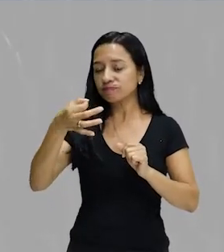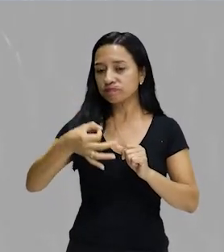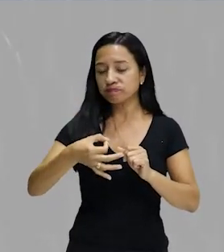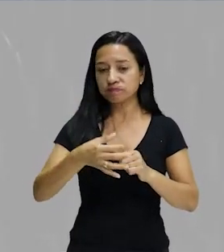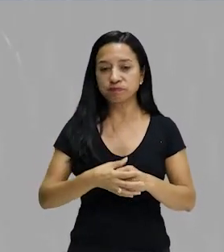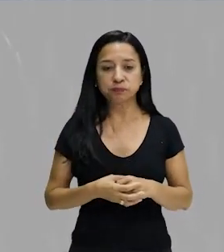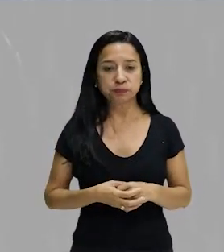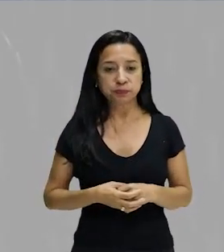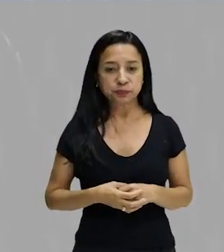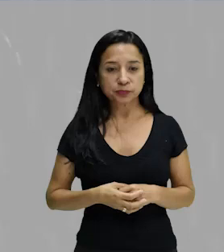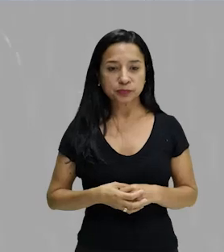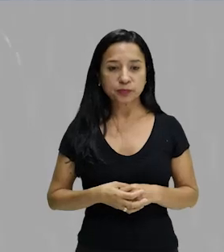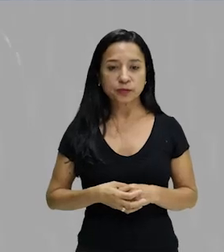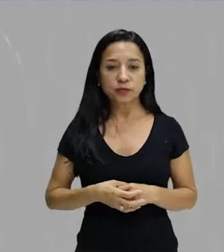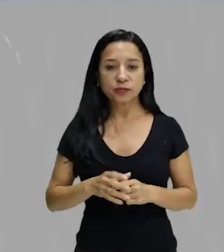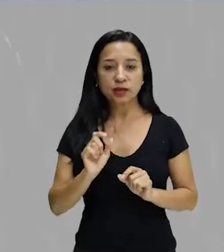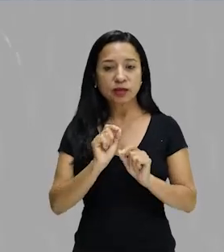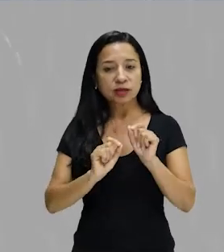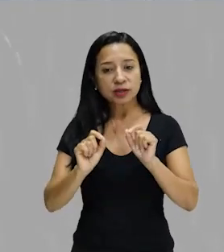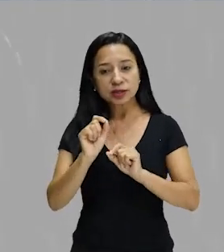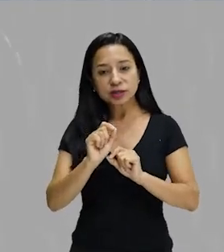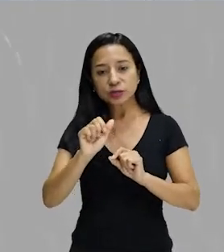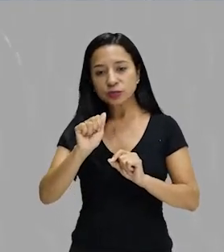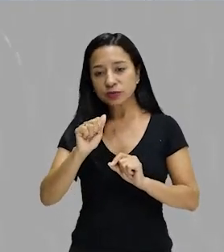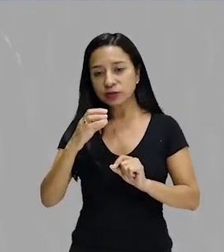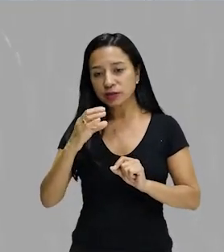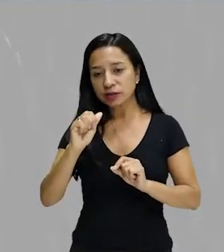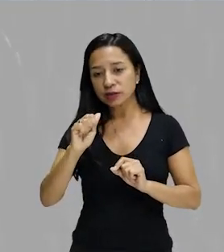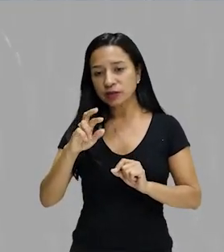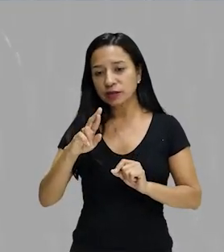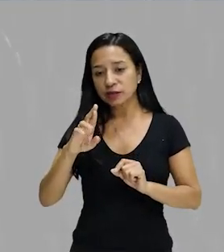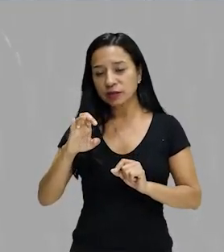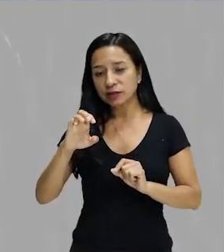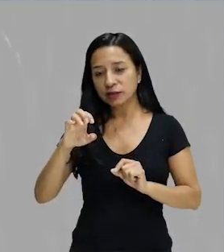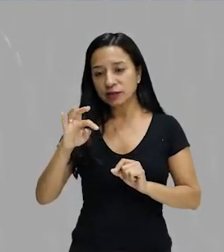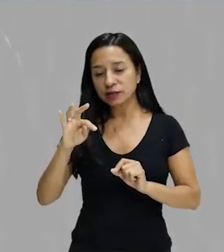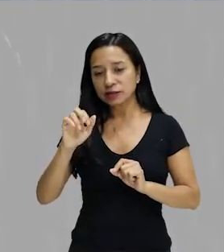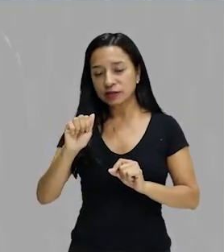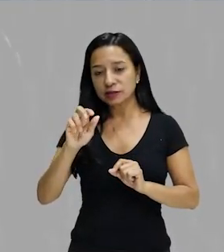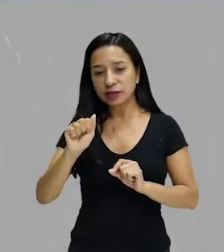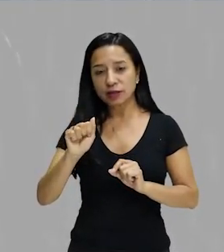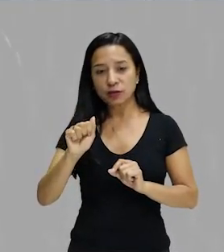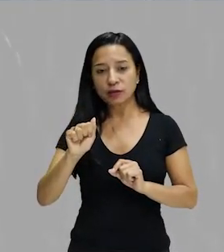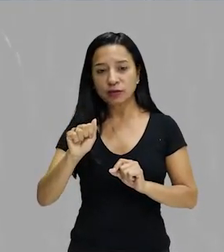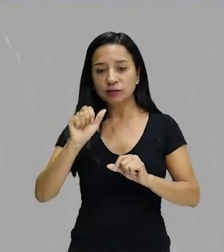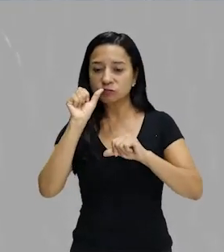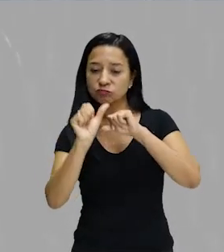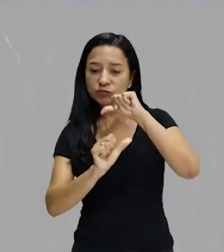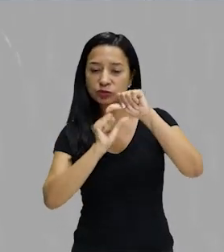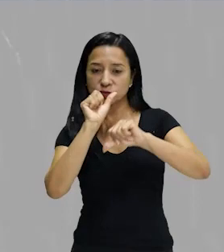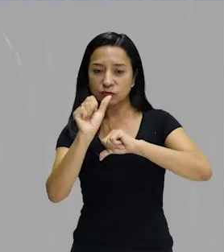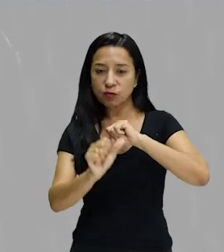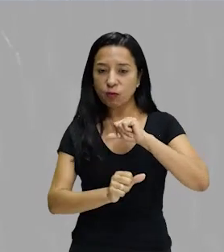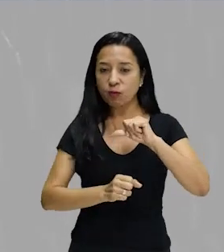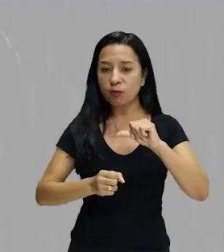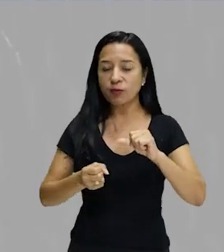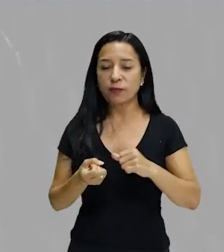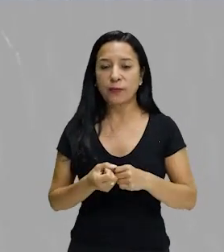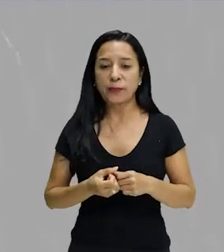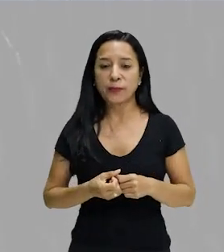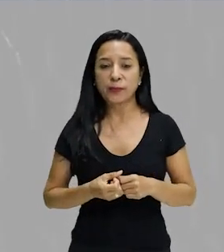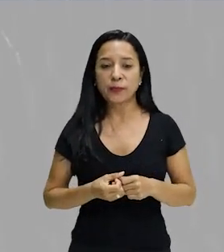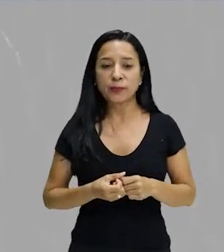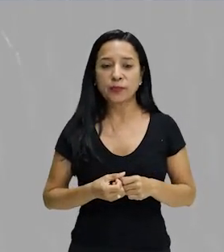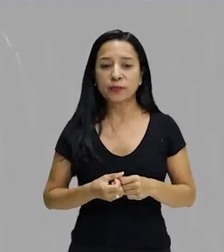assessor, isso implica, isso acarreta gastos, certo? Um atraso